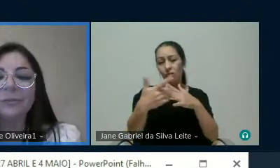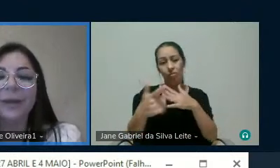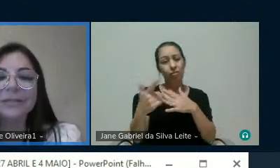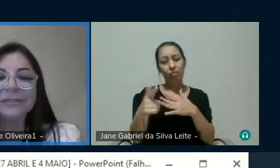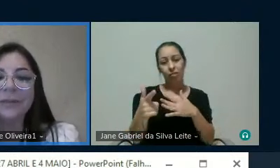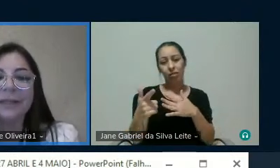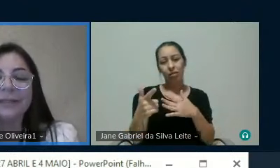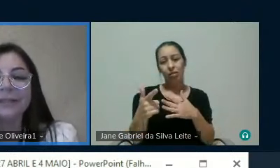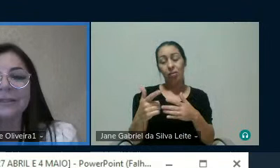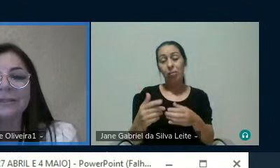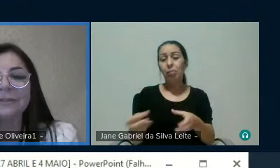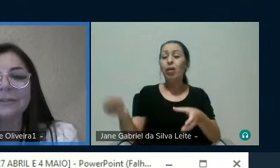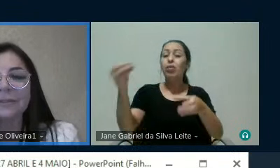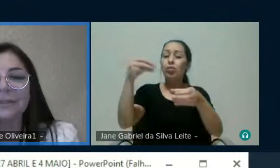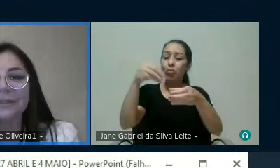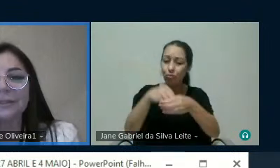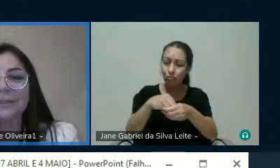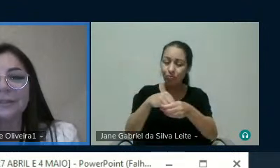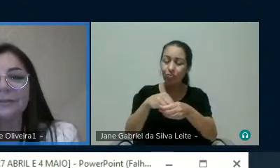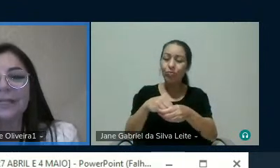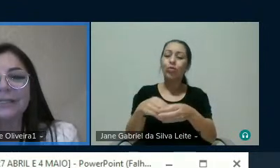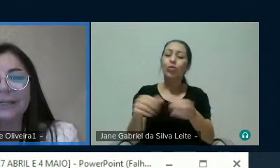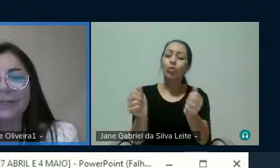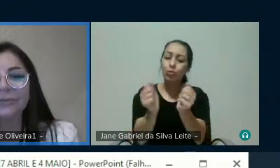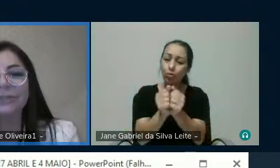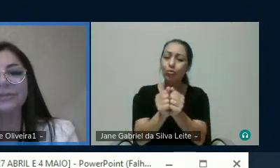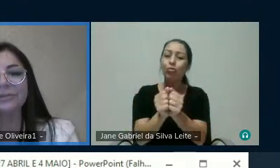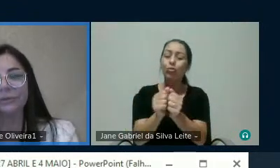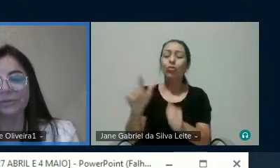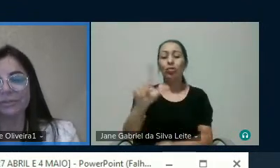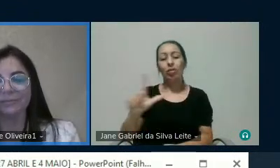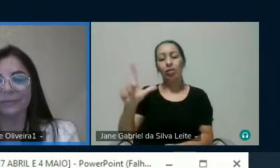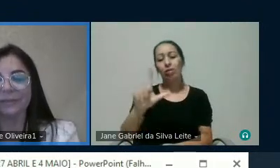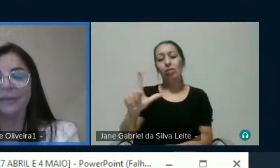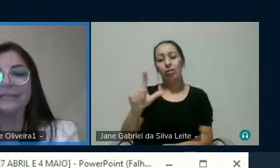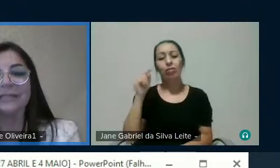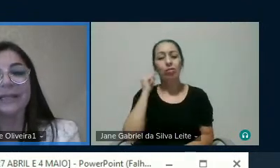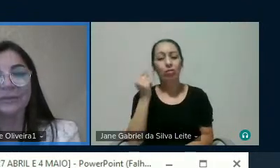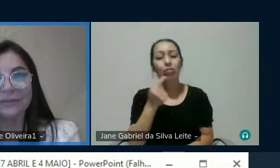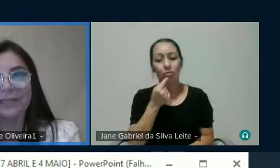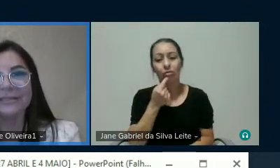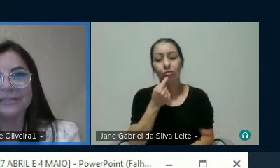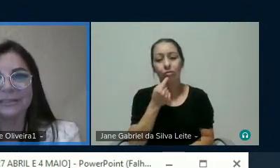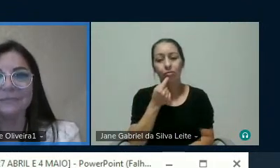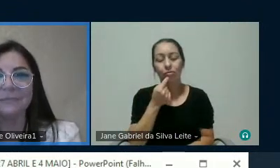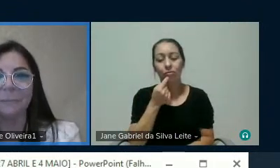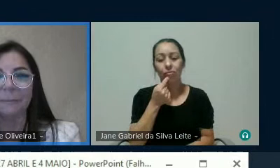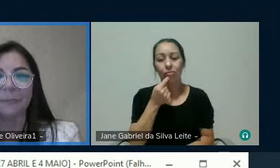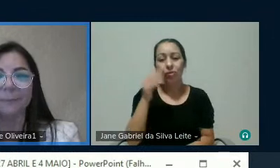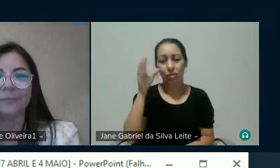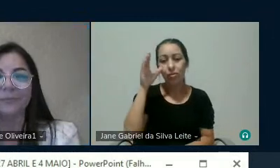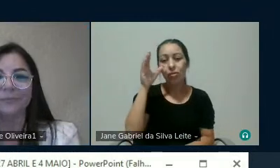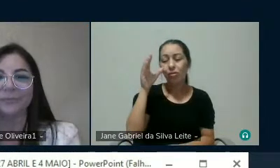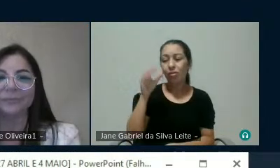está fazendo parte também da literatura dos surdos. Também está atraindo interesse,